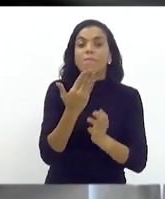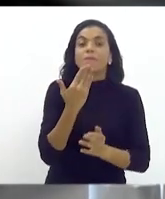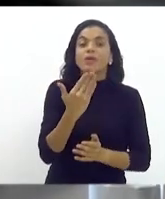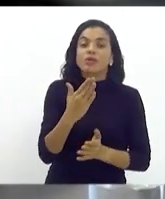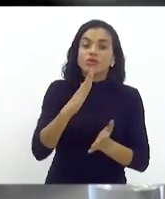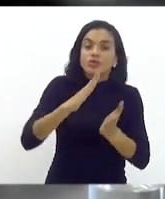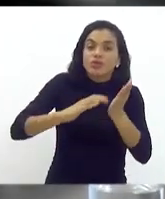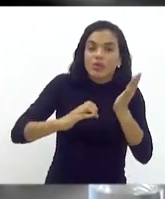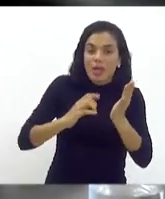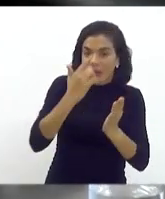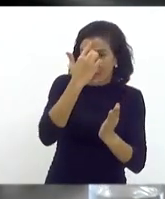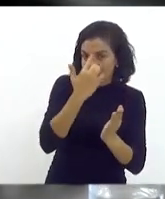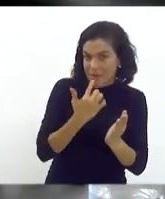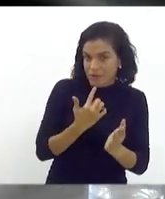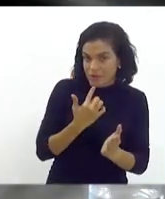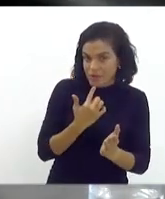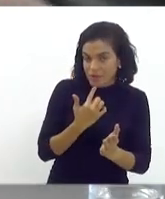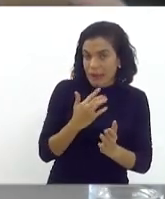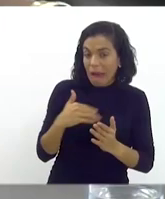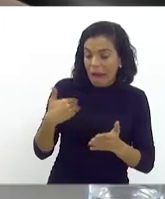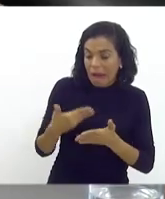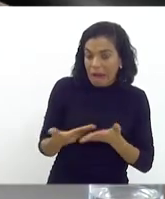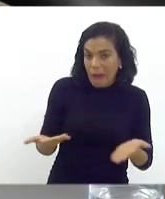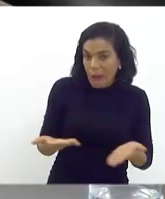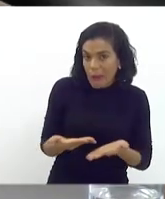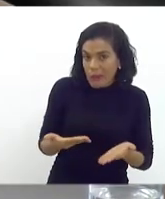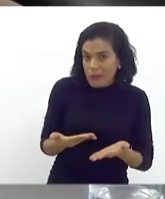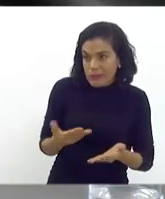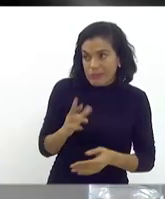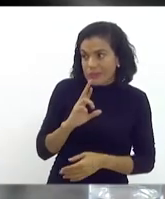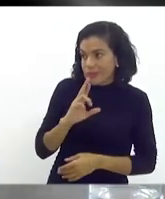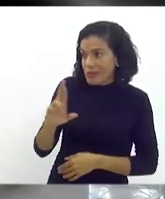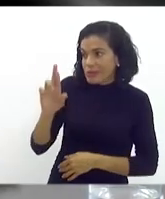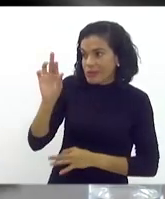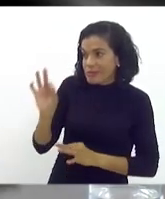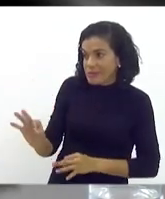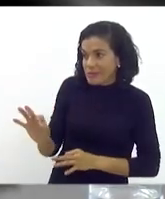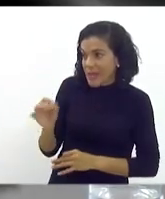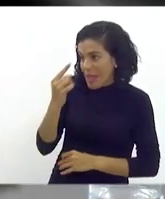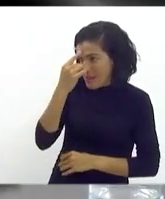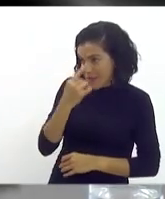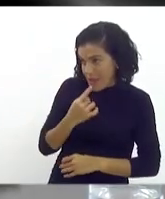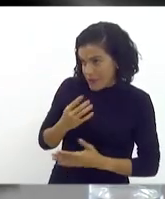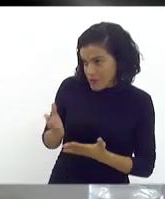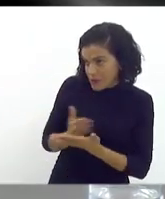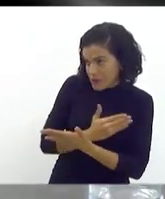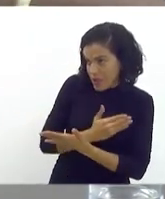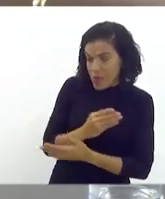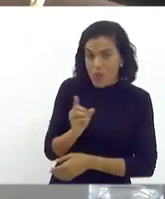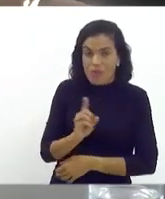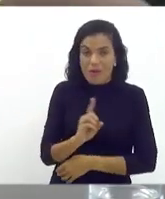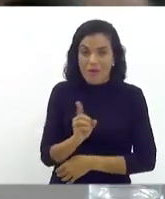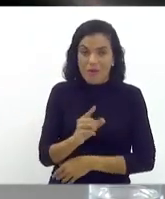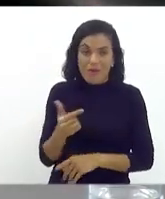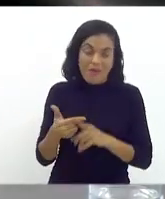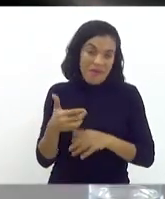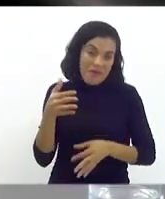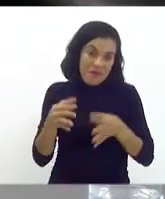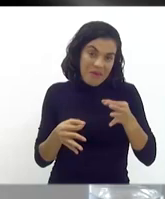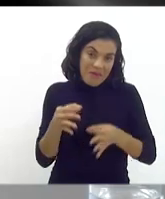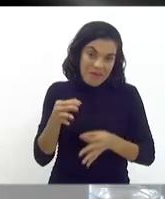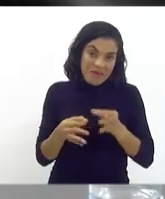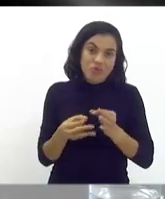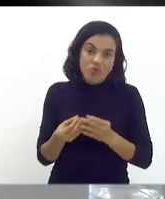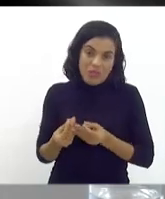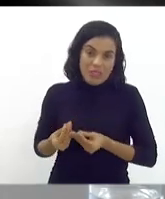imagem né Mas até hoje eu não posso lhe a pensar se essa imagem ela foi retirada porque o juiz oficiou mas